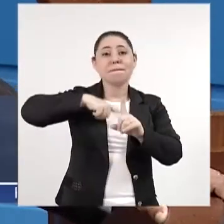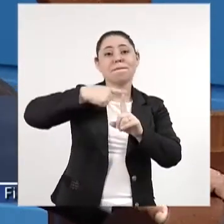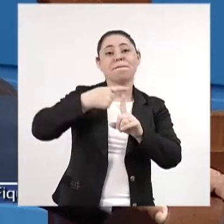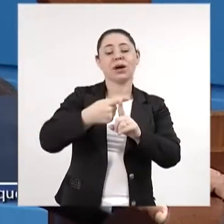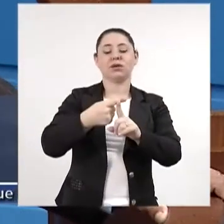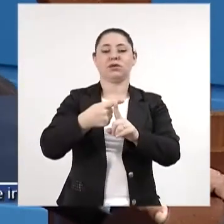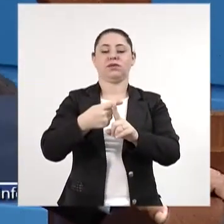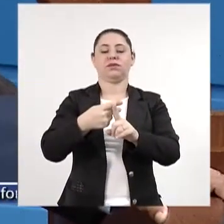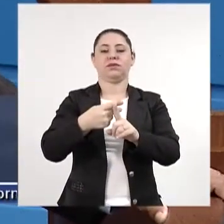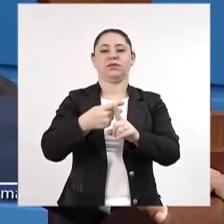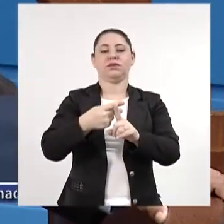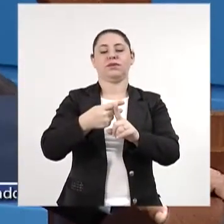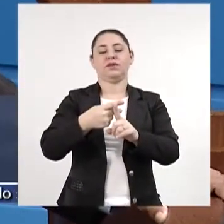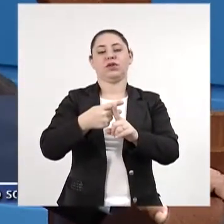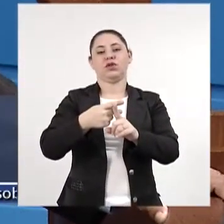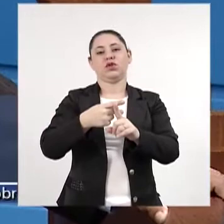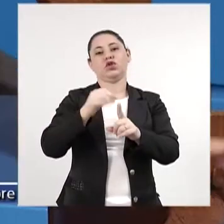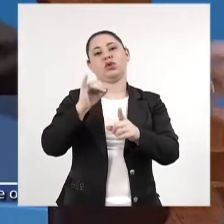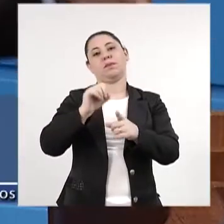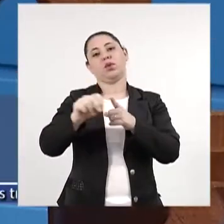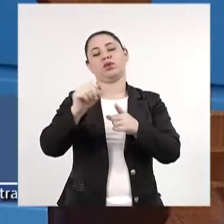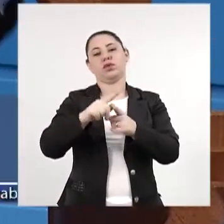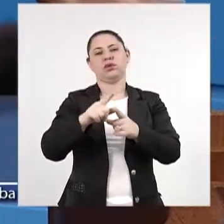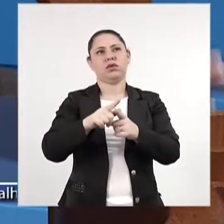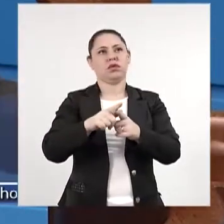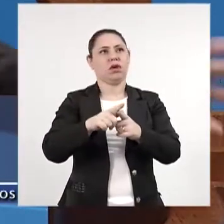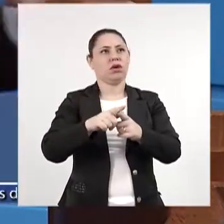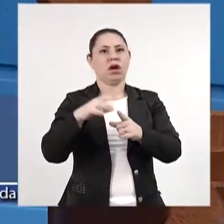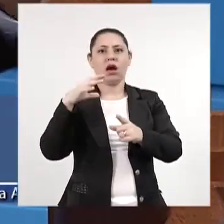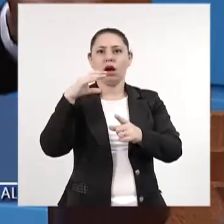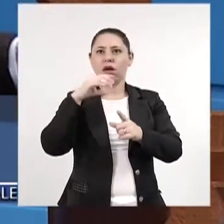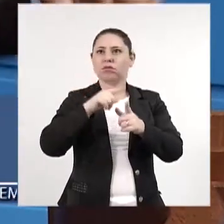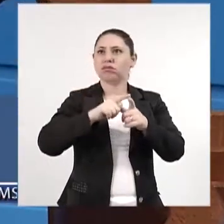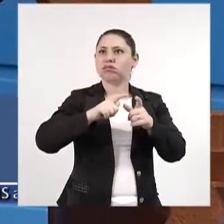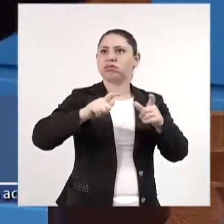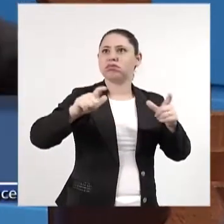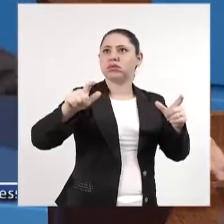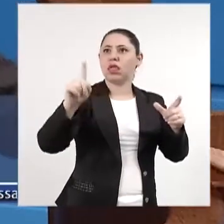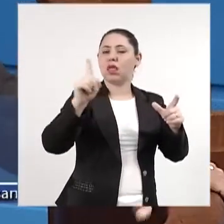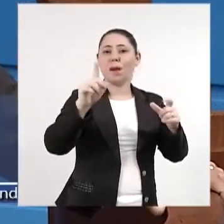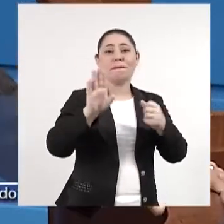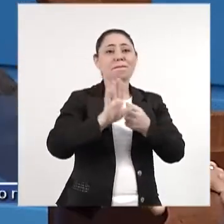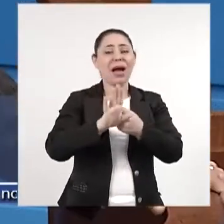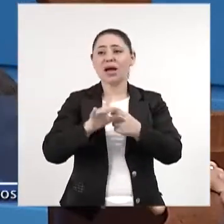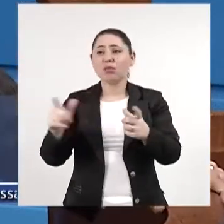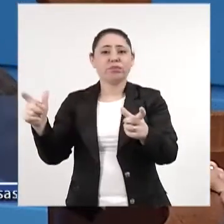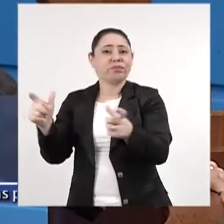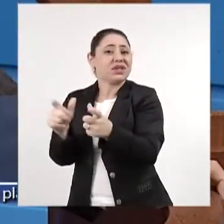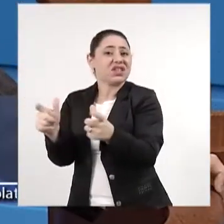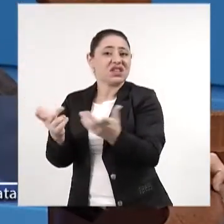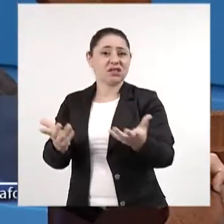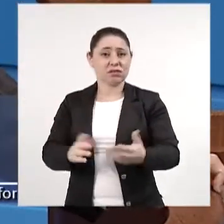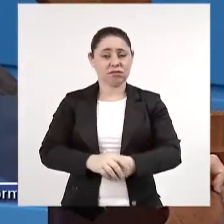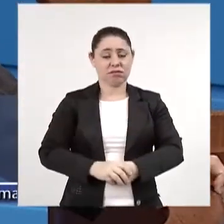posto, E não é posto de grande movimento, não é no centro, é nos bairros.